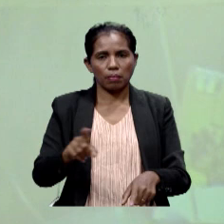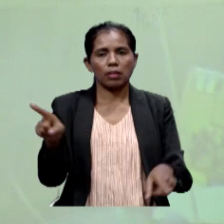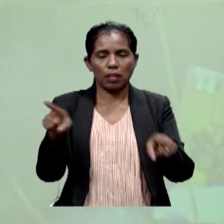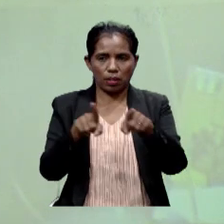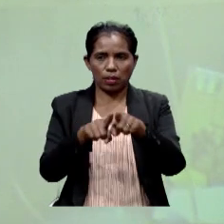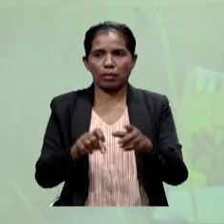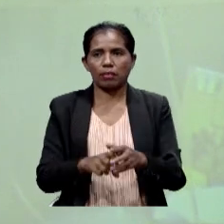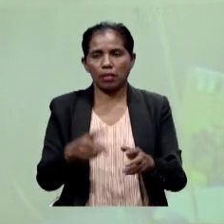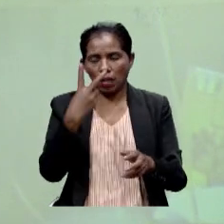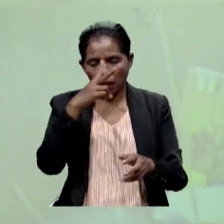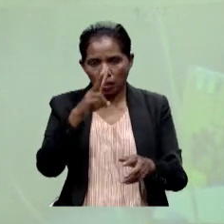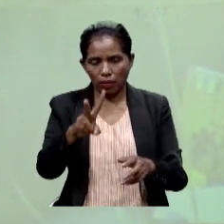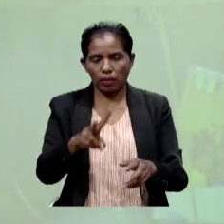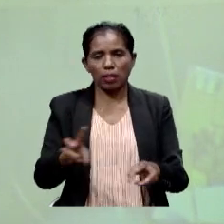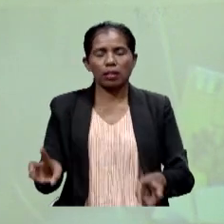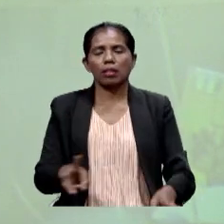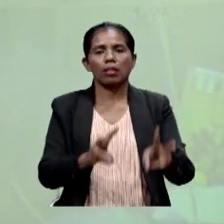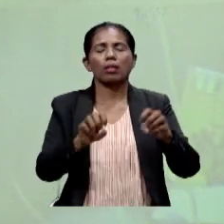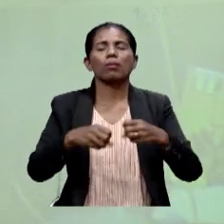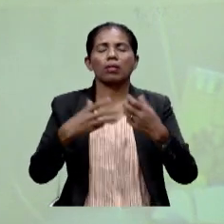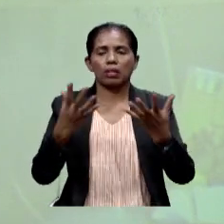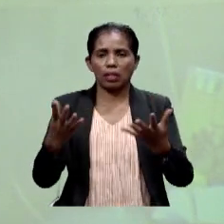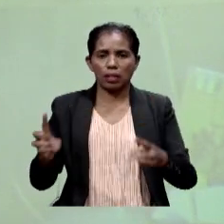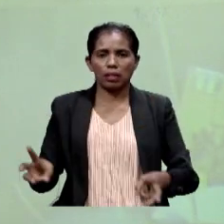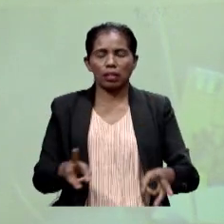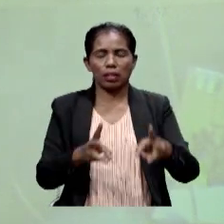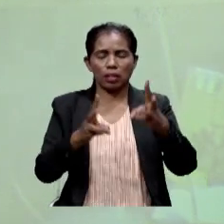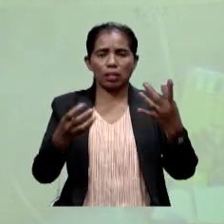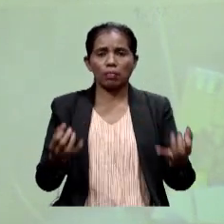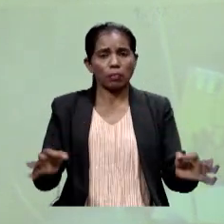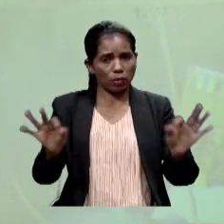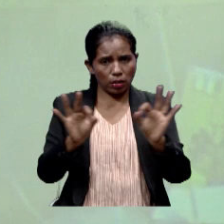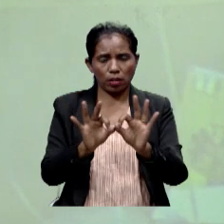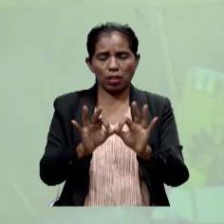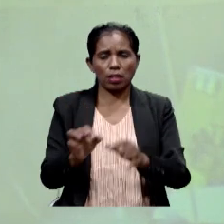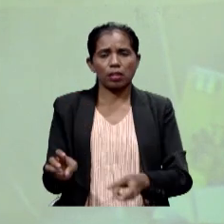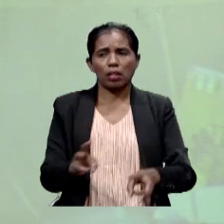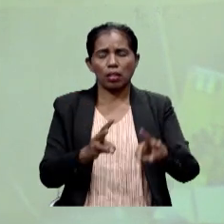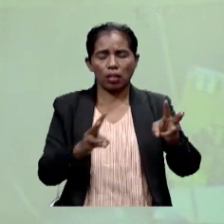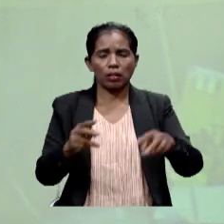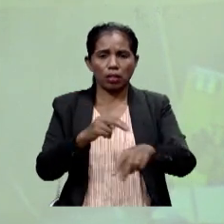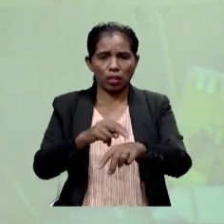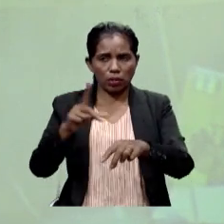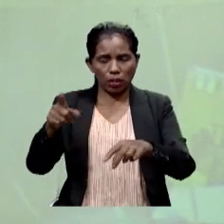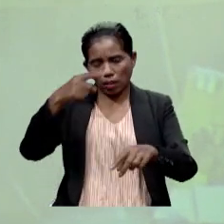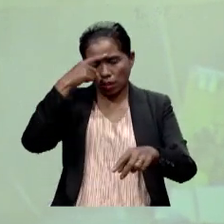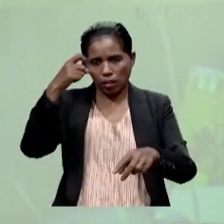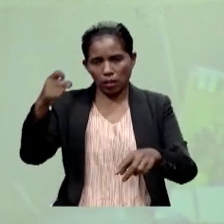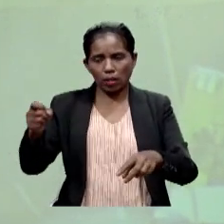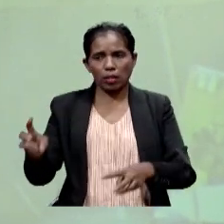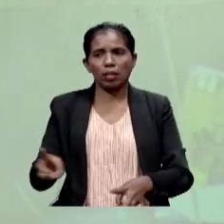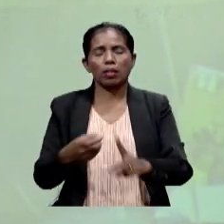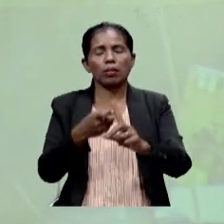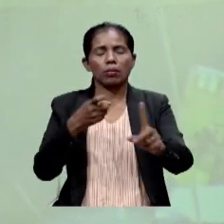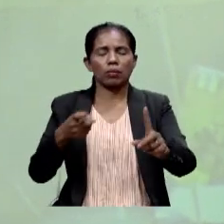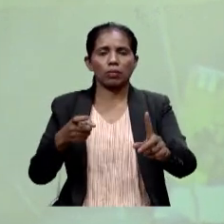ne be hare tok istrada dino oi chata ma istrada de istrada principal istrada internasional tamba entrada usi mota